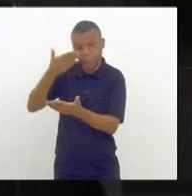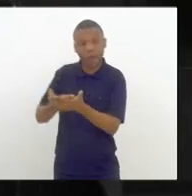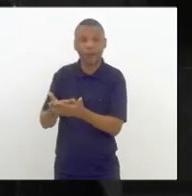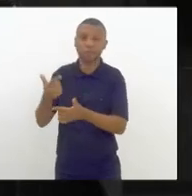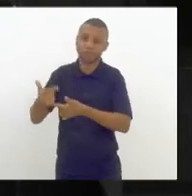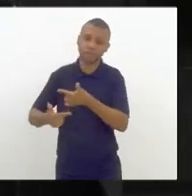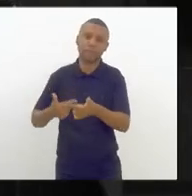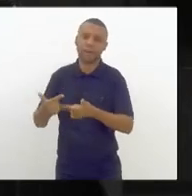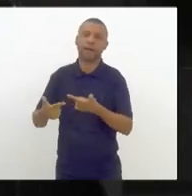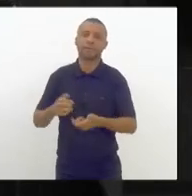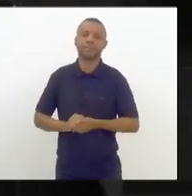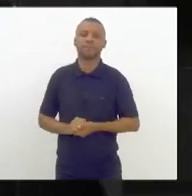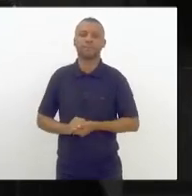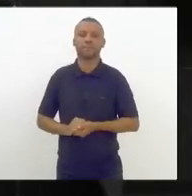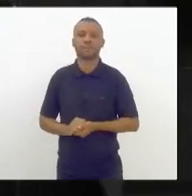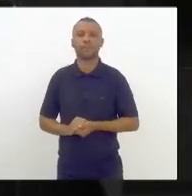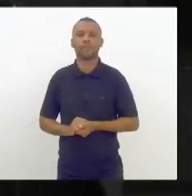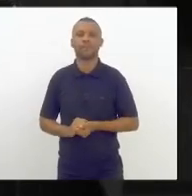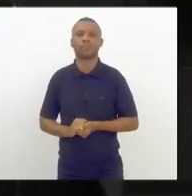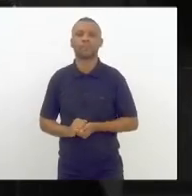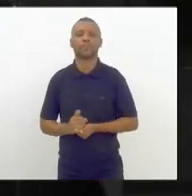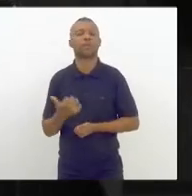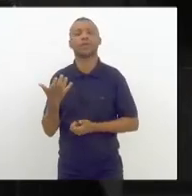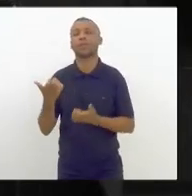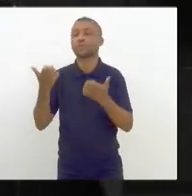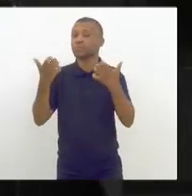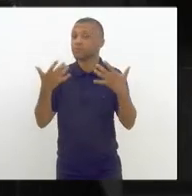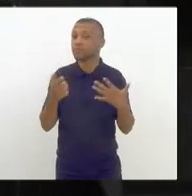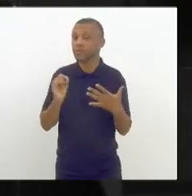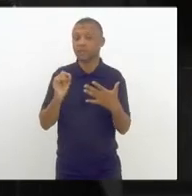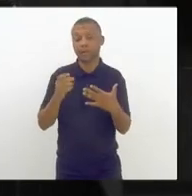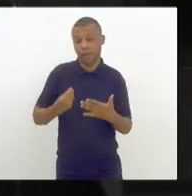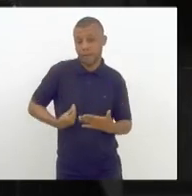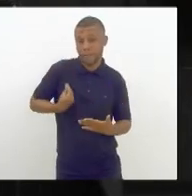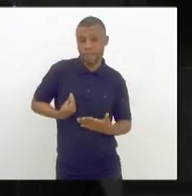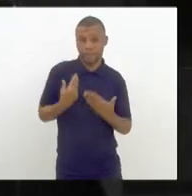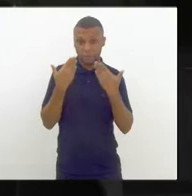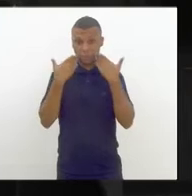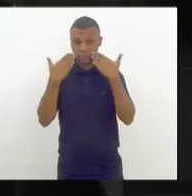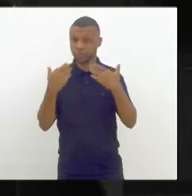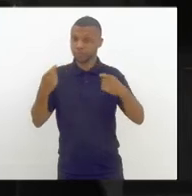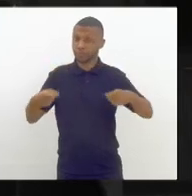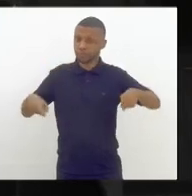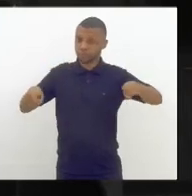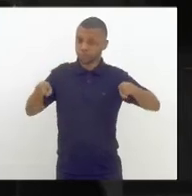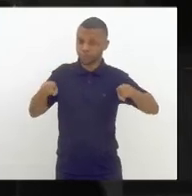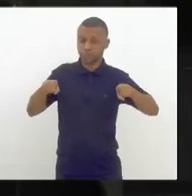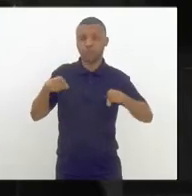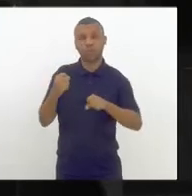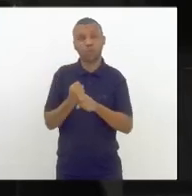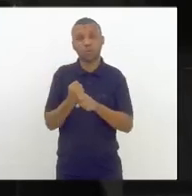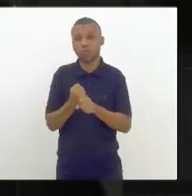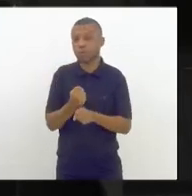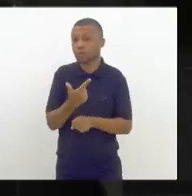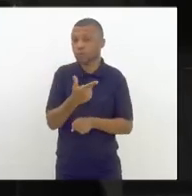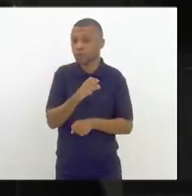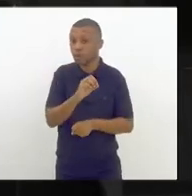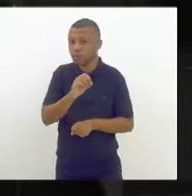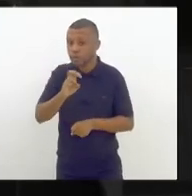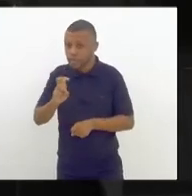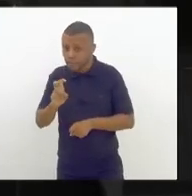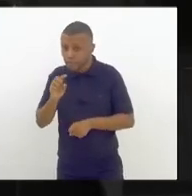dizer que estou na vida pública exercendo o mandato parlamentar Desde 2005